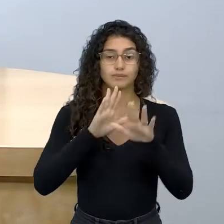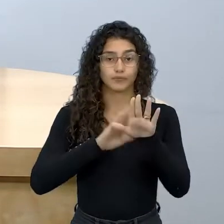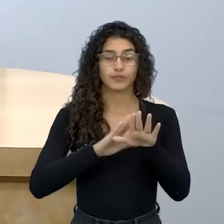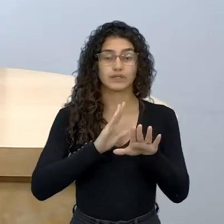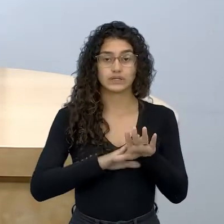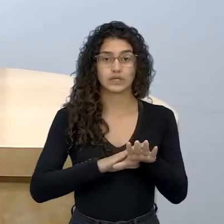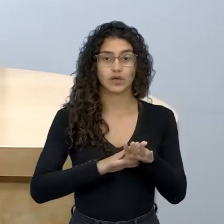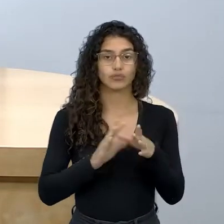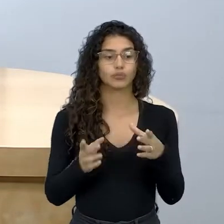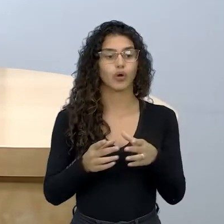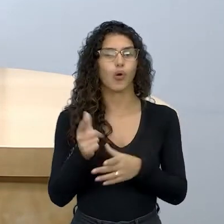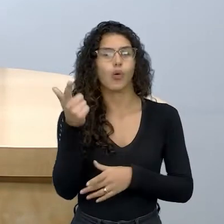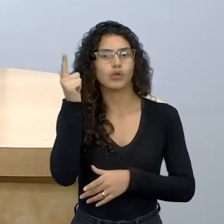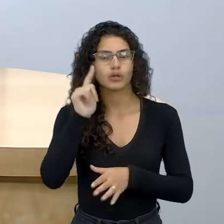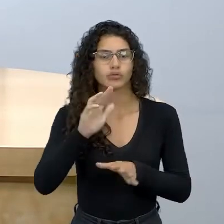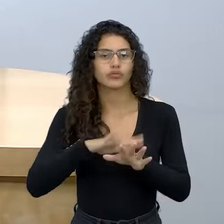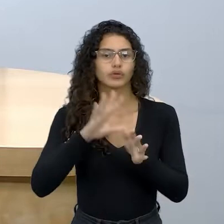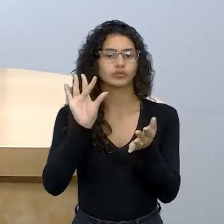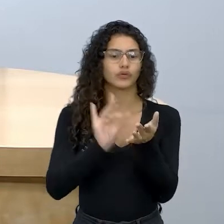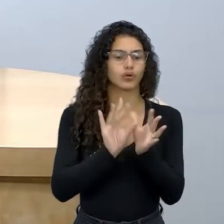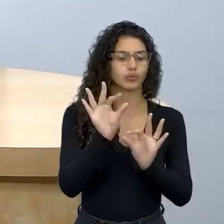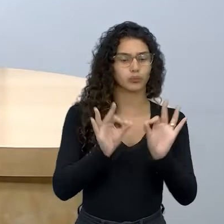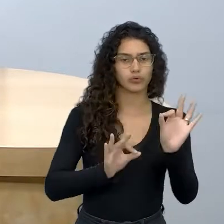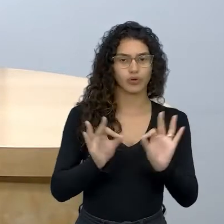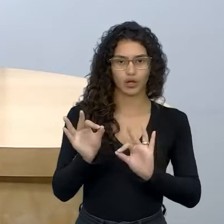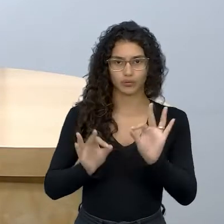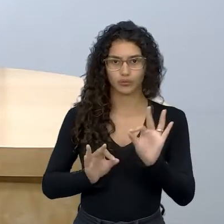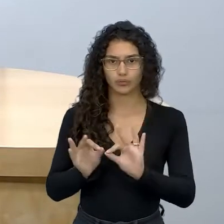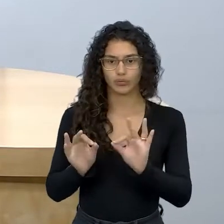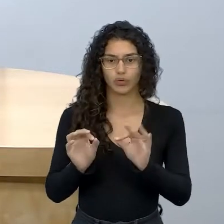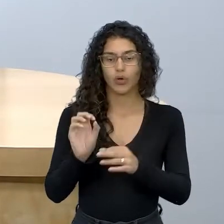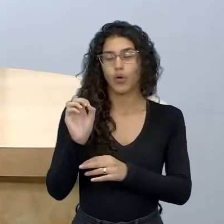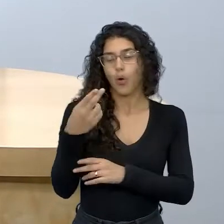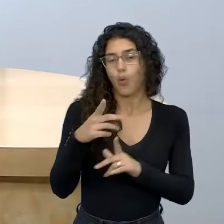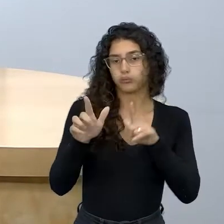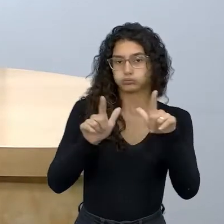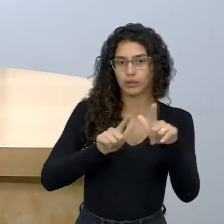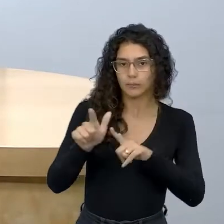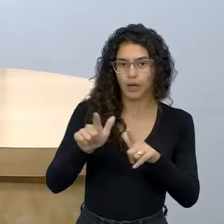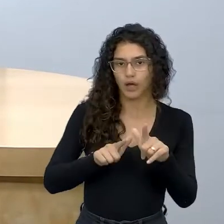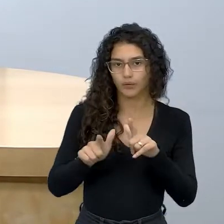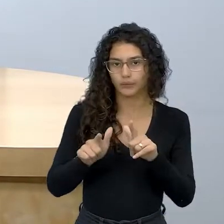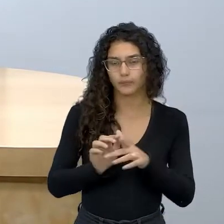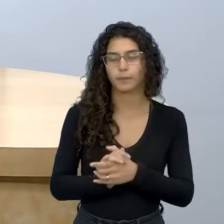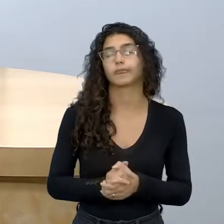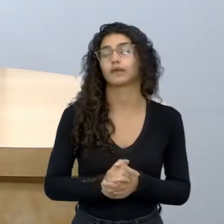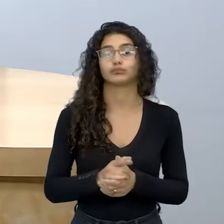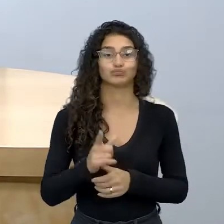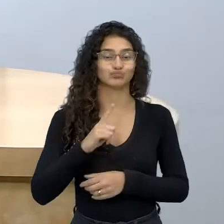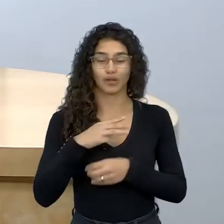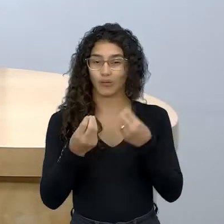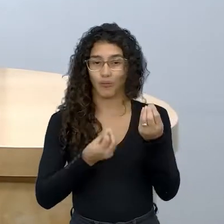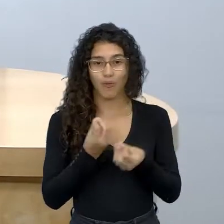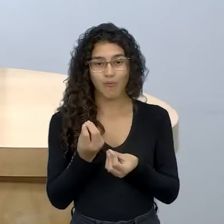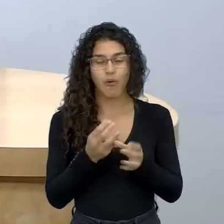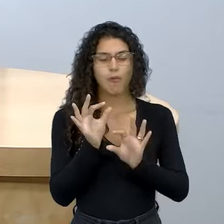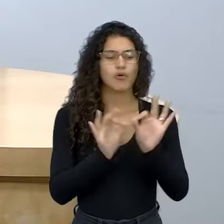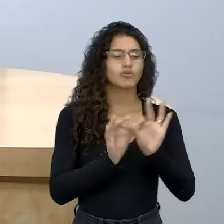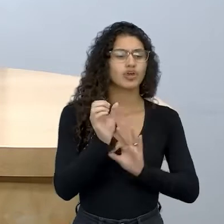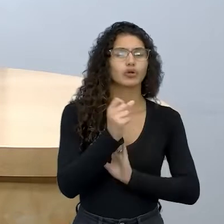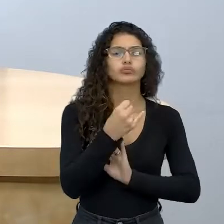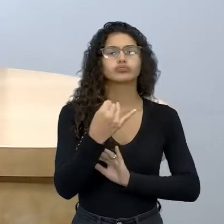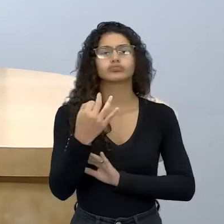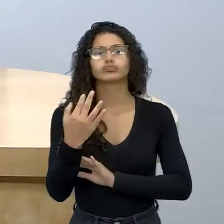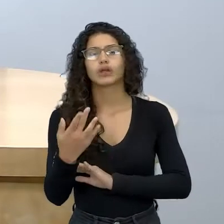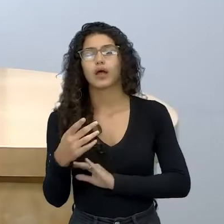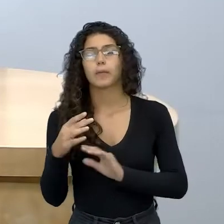realizar, tornar realidade esse projeto, né? Ou esse serviço? Se não tem, seria um projeto de quanto tempo? Quanto tempo